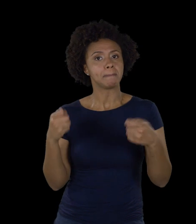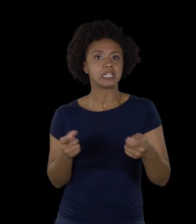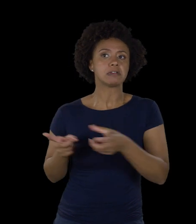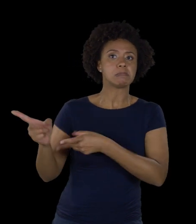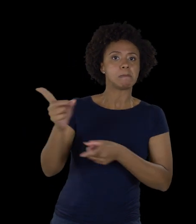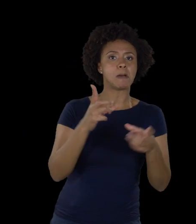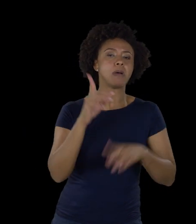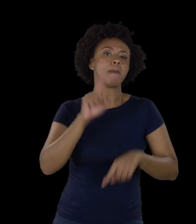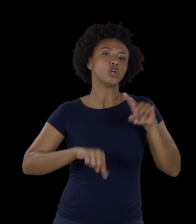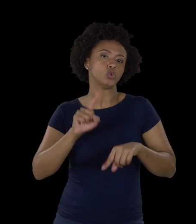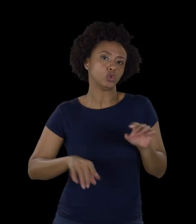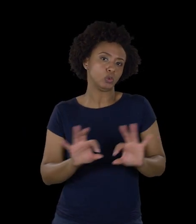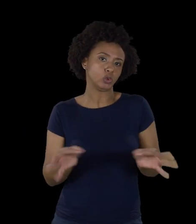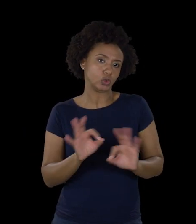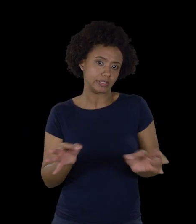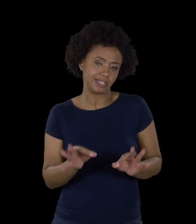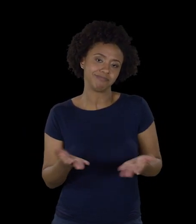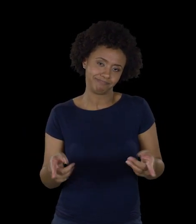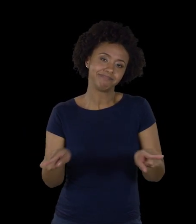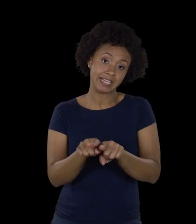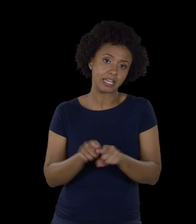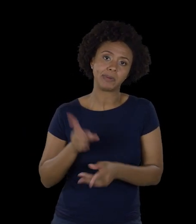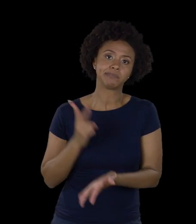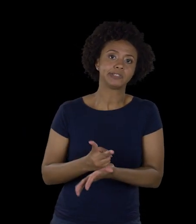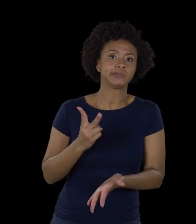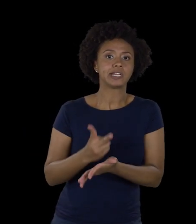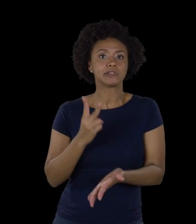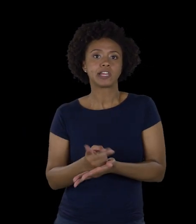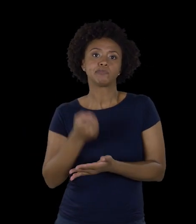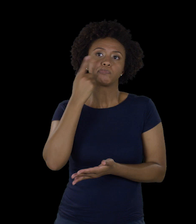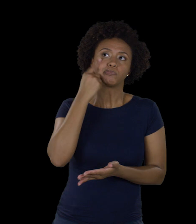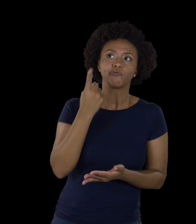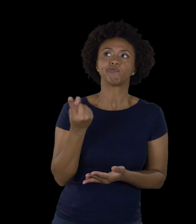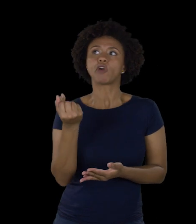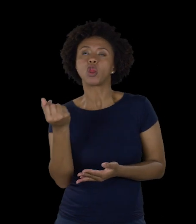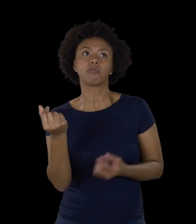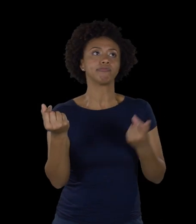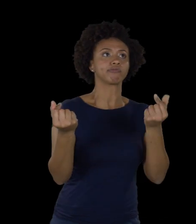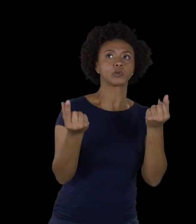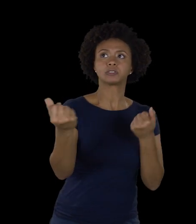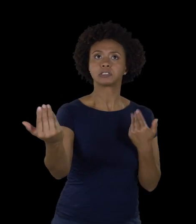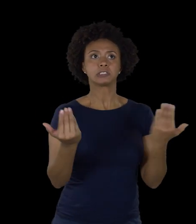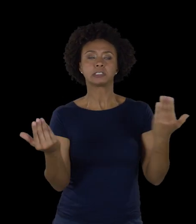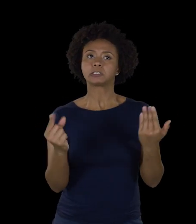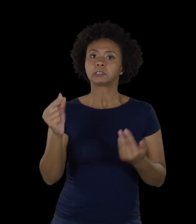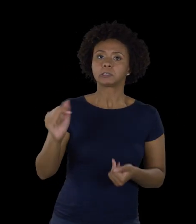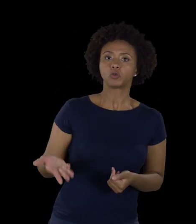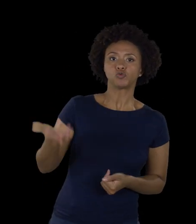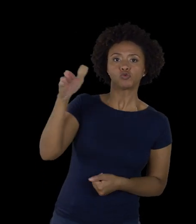produtos primários e, como vimos, sempre sujeito a oscilações de preços e refém de